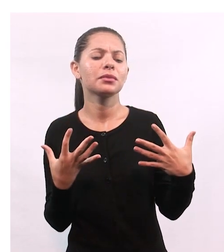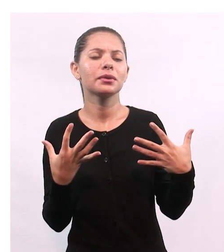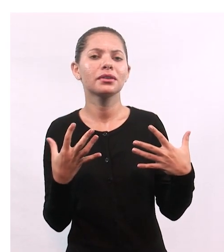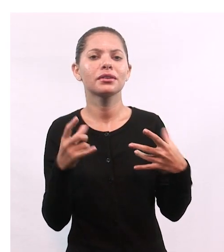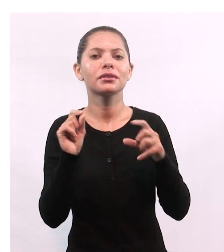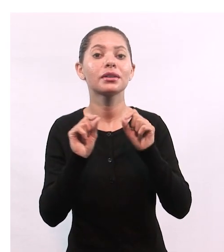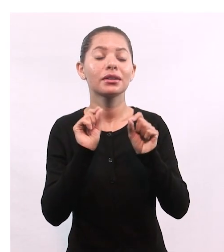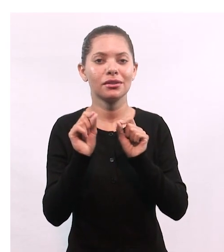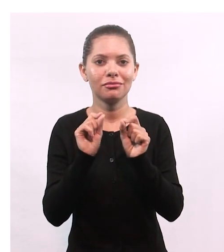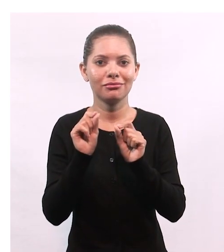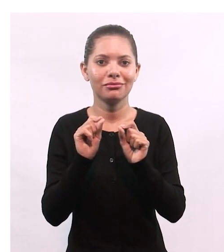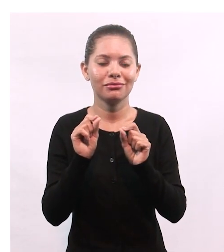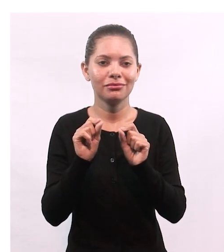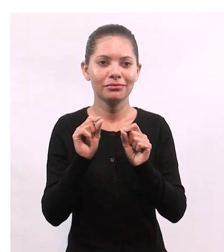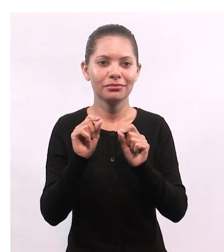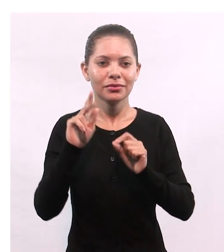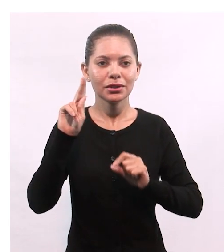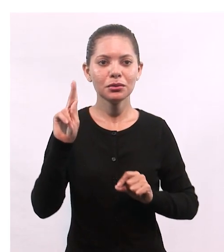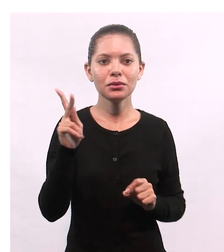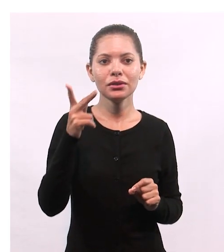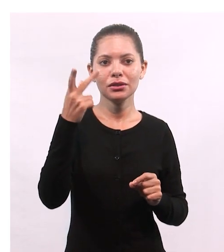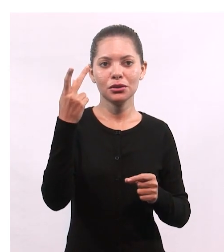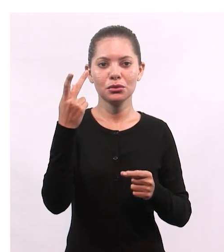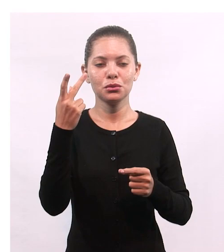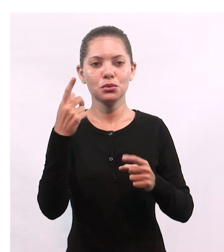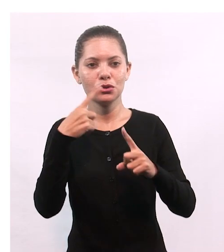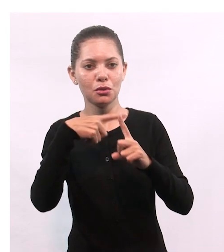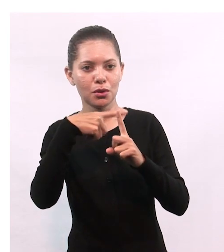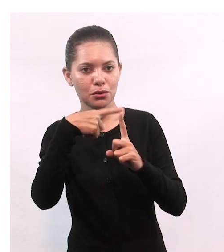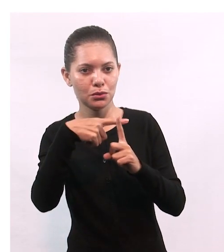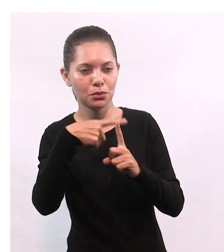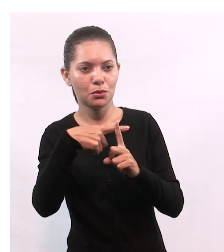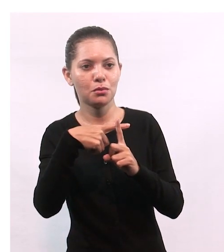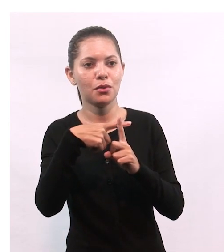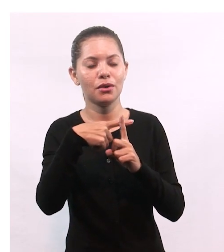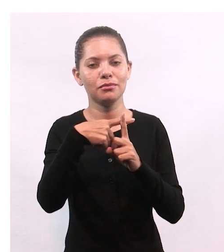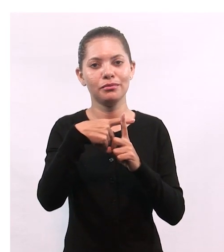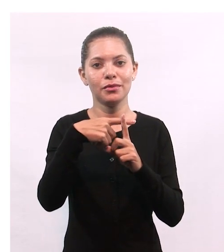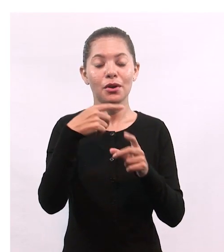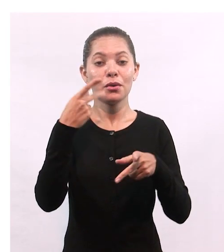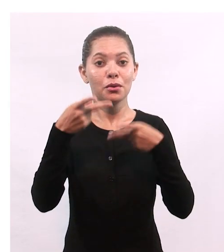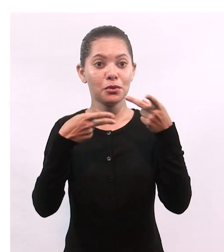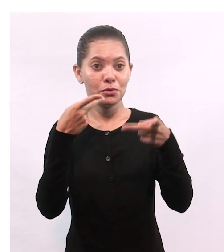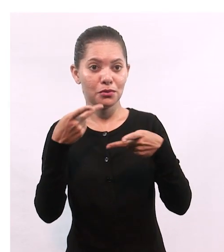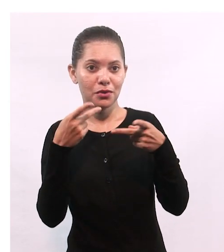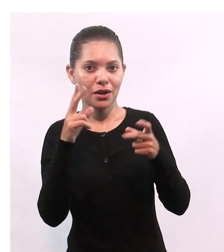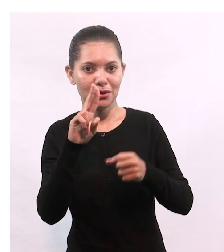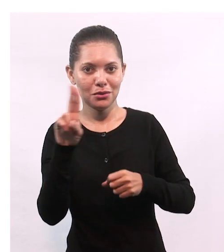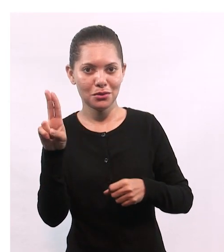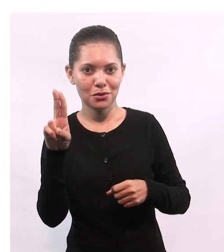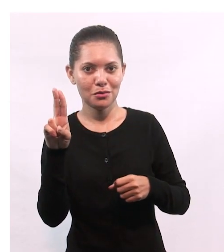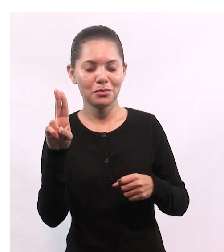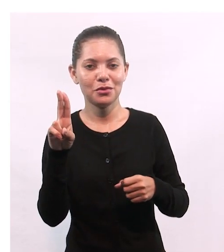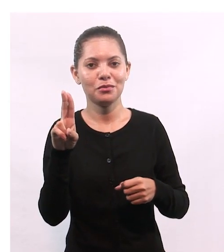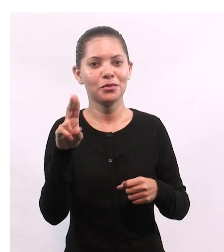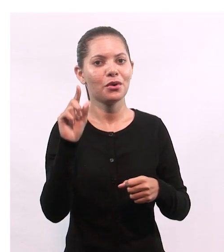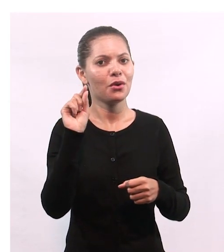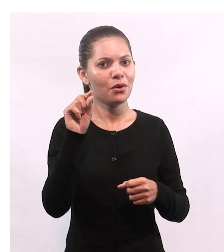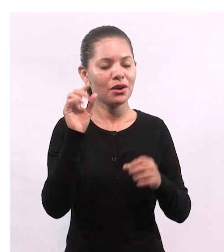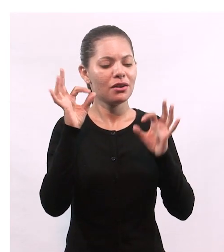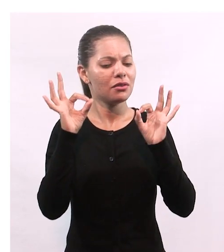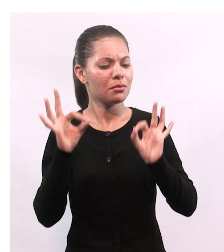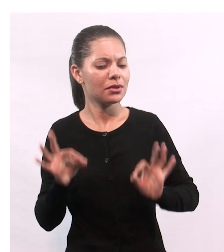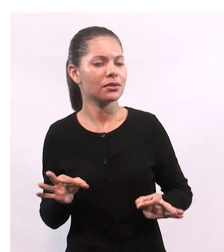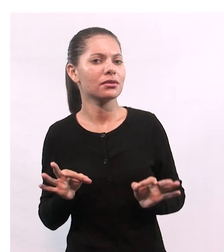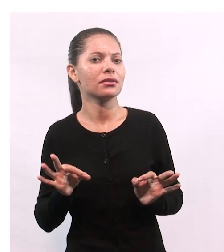O que diz o Teorema de Pitágoras? Hipotenusa ao quadrado é igual à soma dos catetos ao quadrado. Então, quando eu falo Teorema de